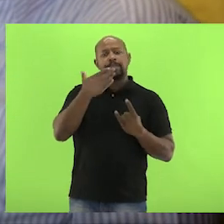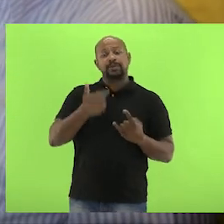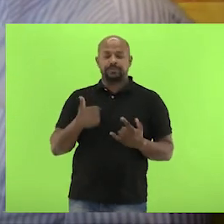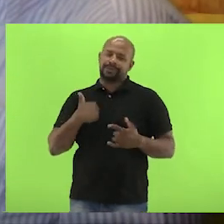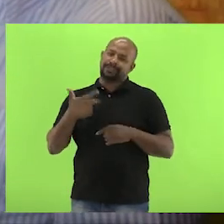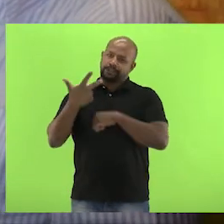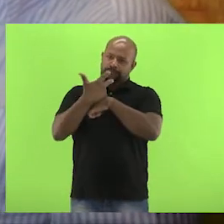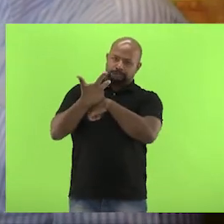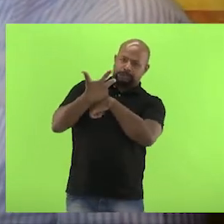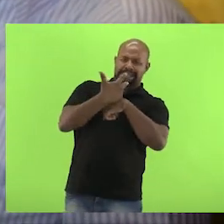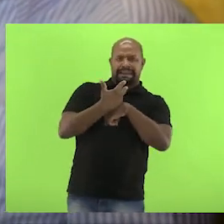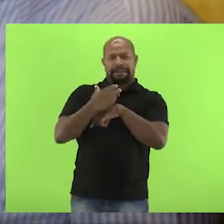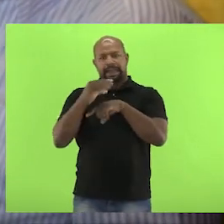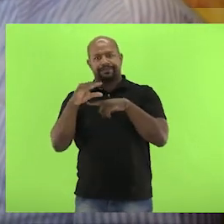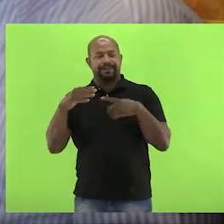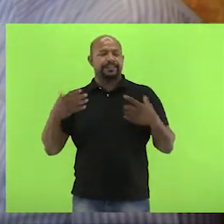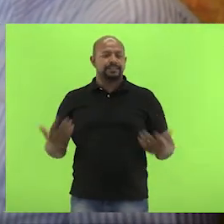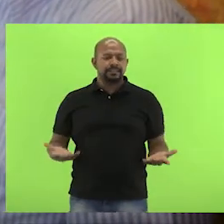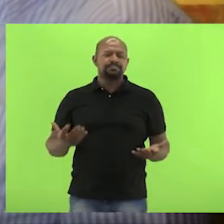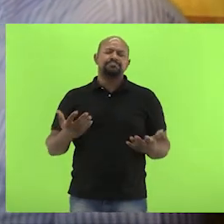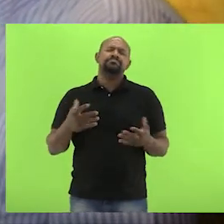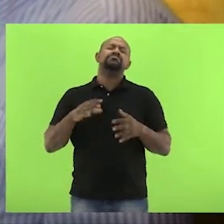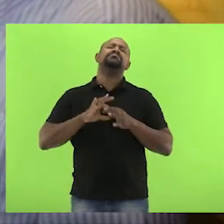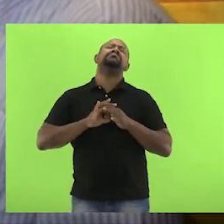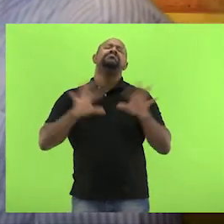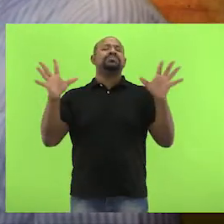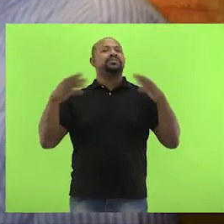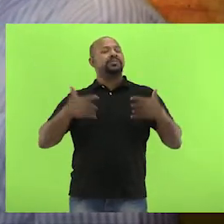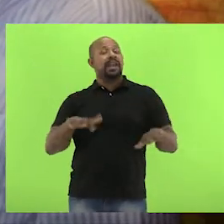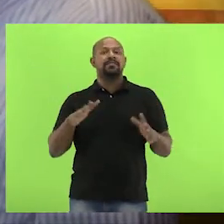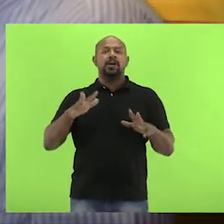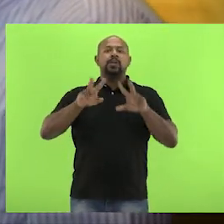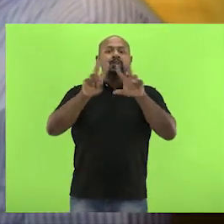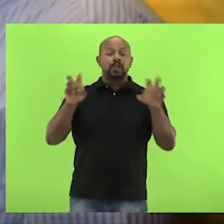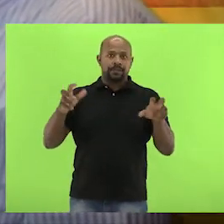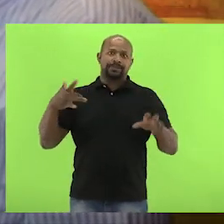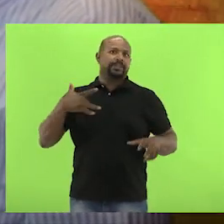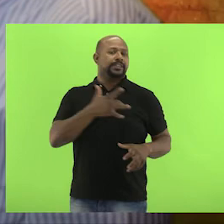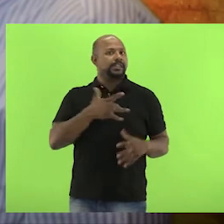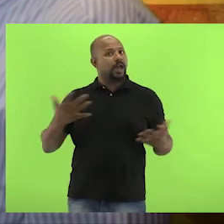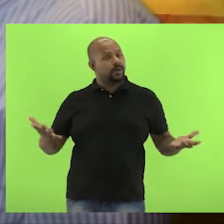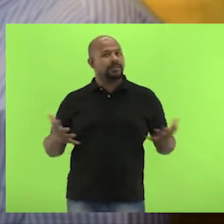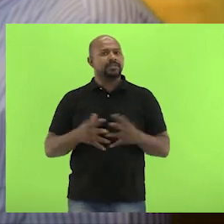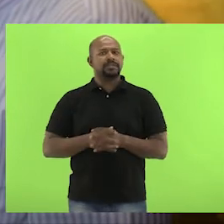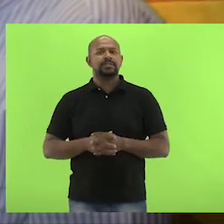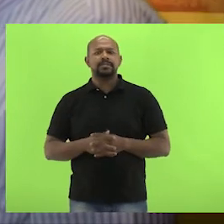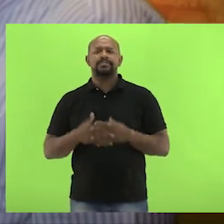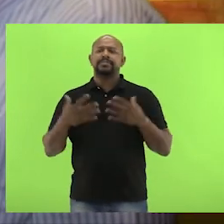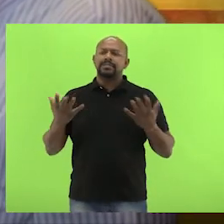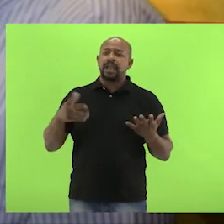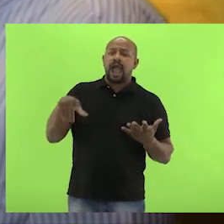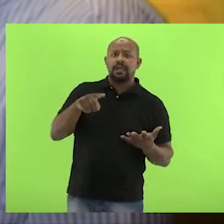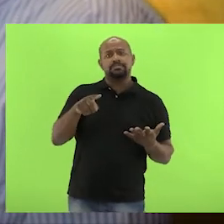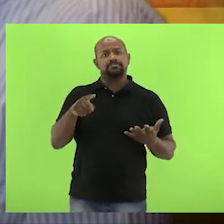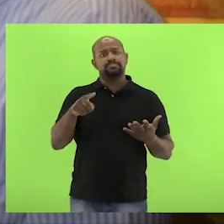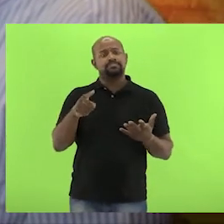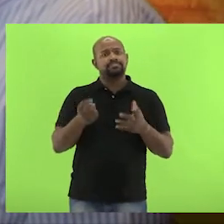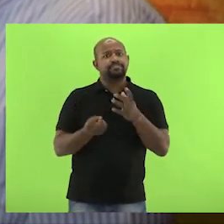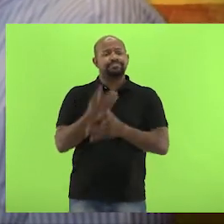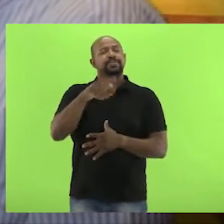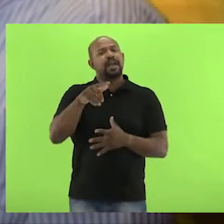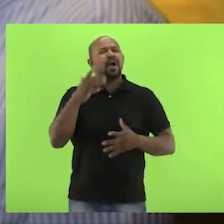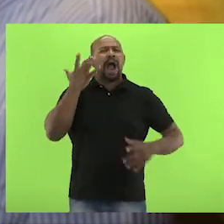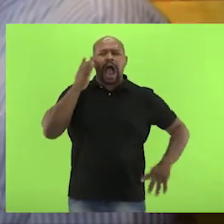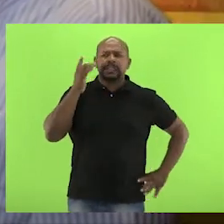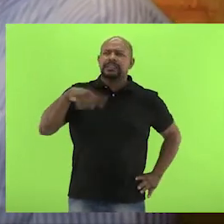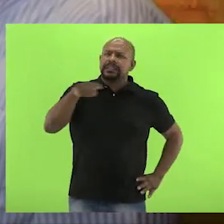né? Assim, espontaneamente, a respeito de saúde. E, como homem, saúde do homem. E eu acho